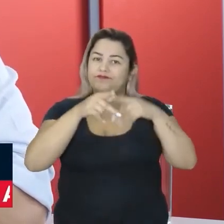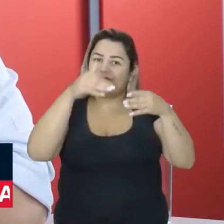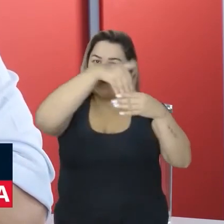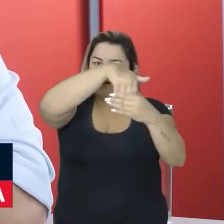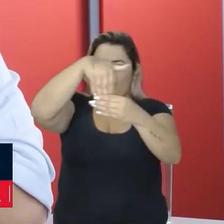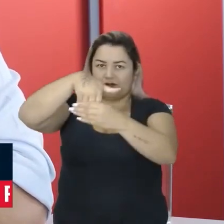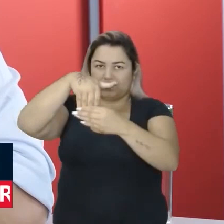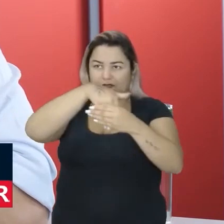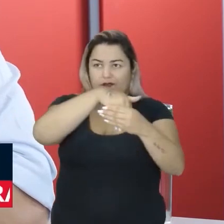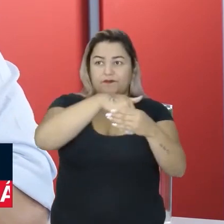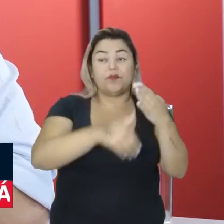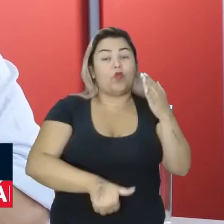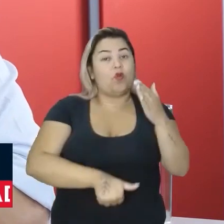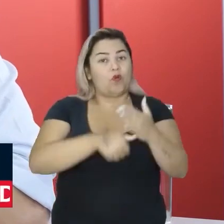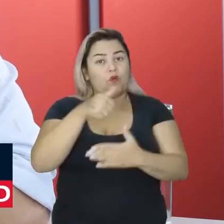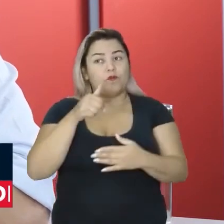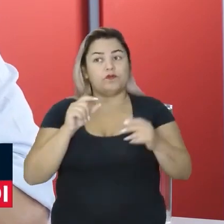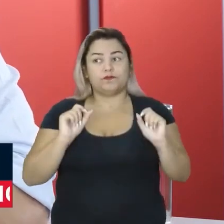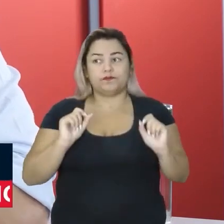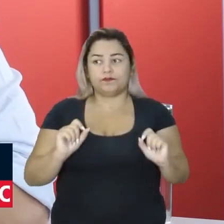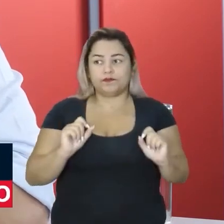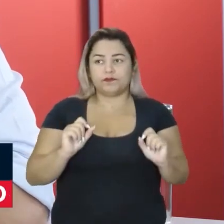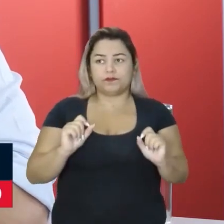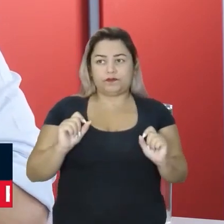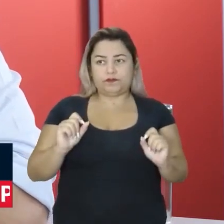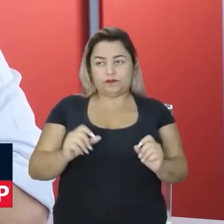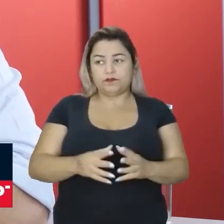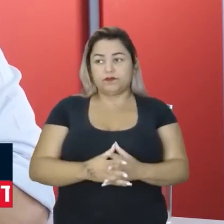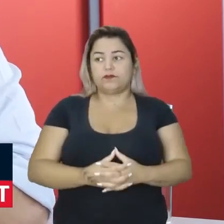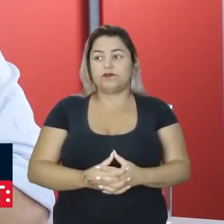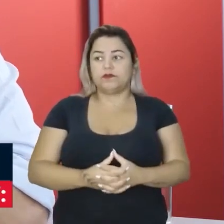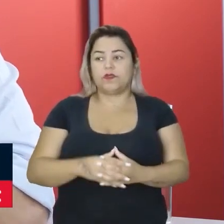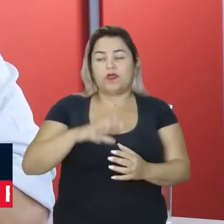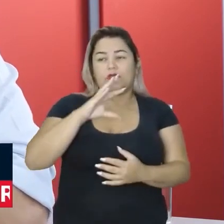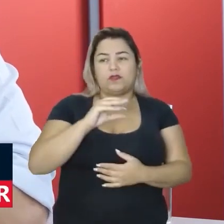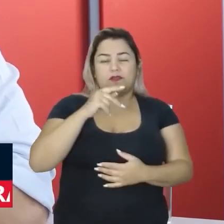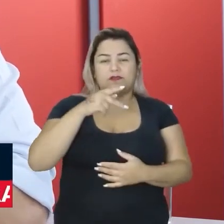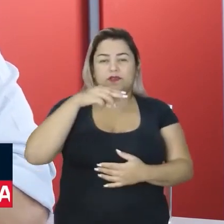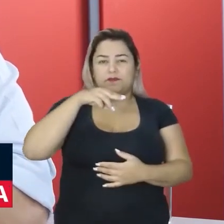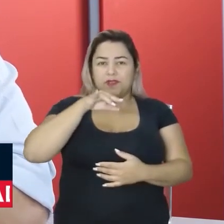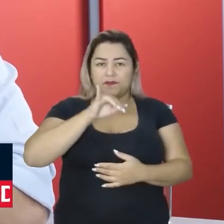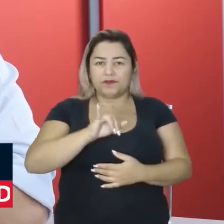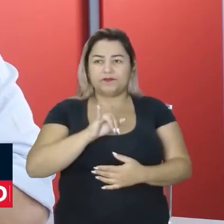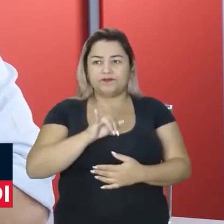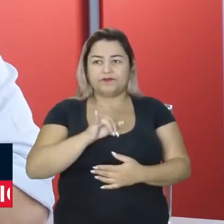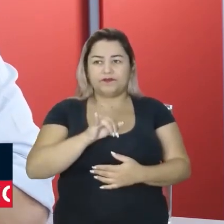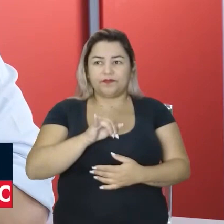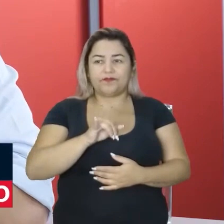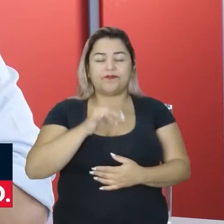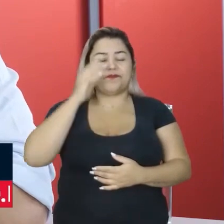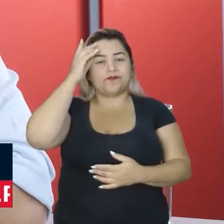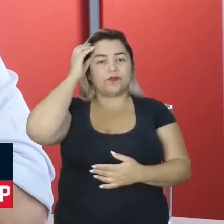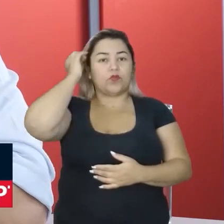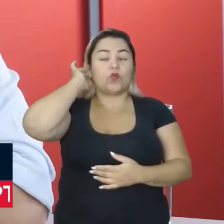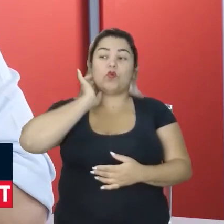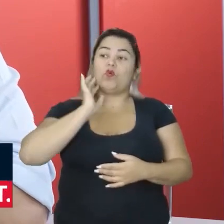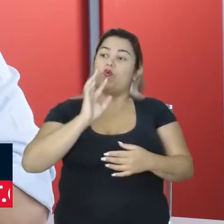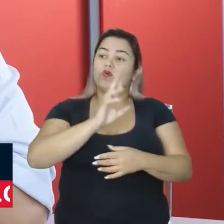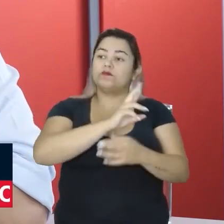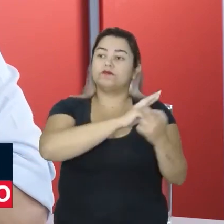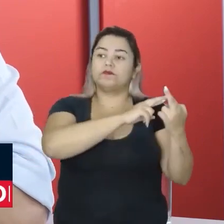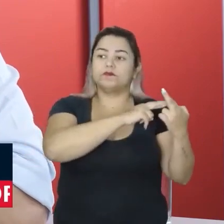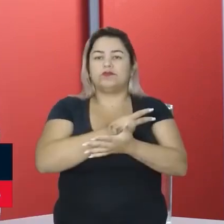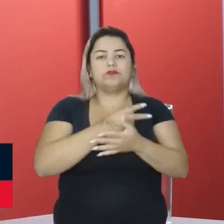inclusive o primeiro deponte é na cpmi vai ser o Vasco que era o responsável pela polícia